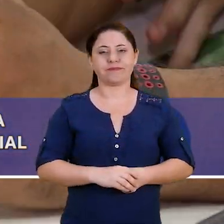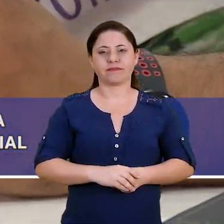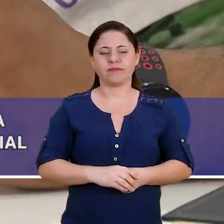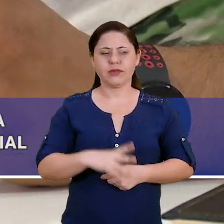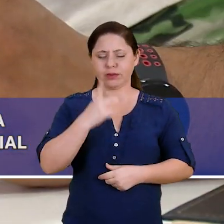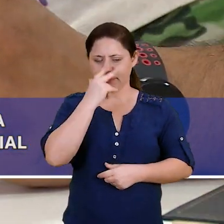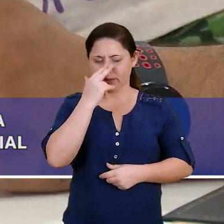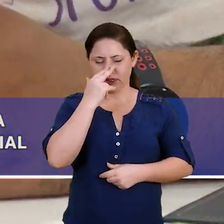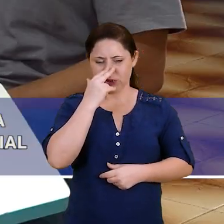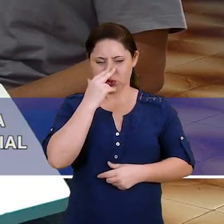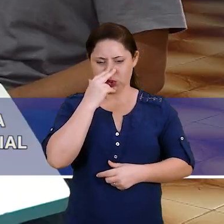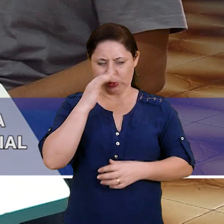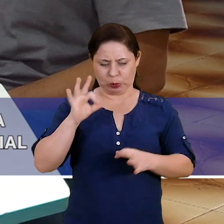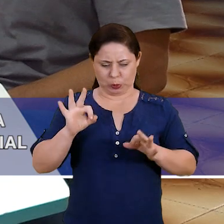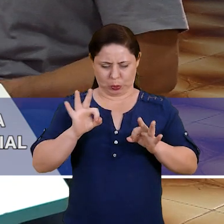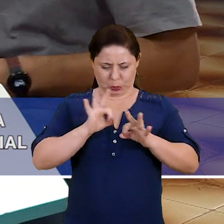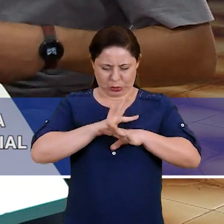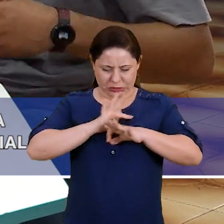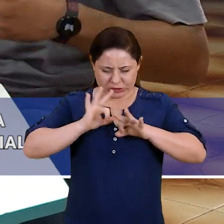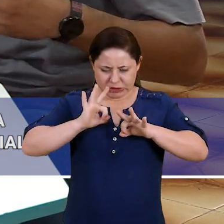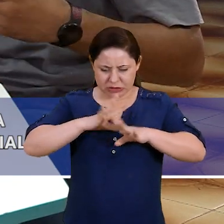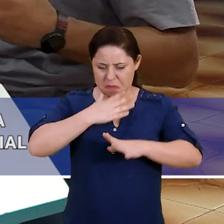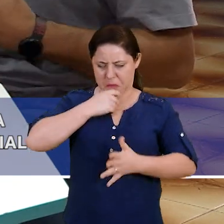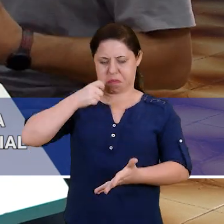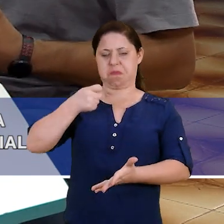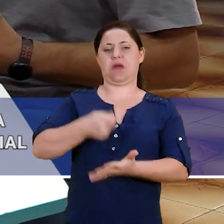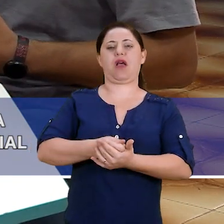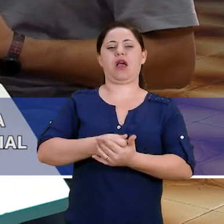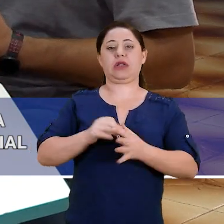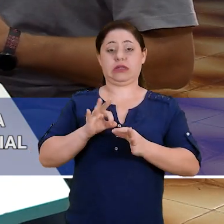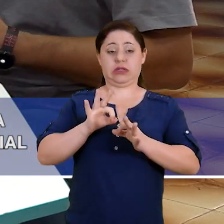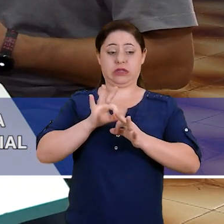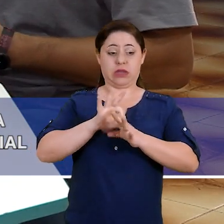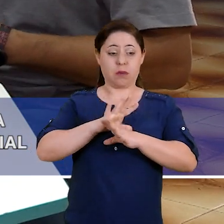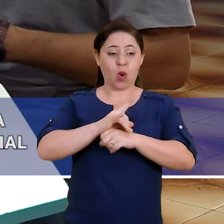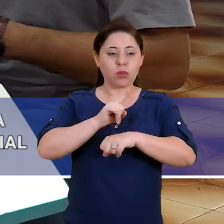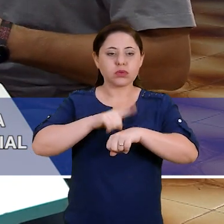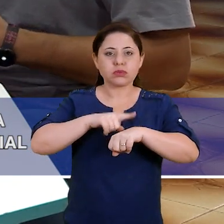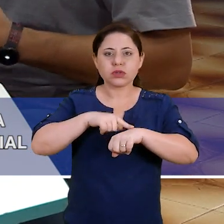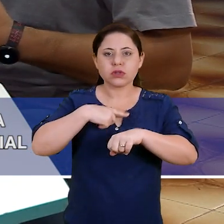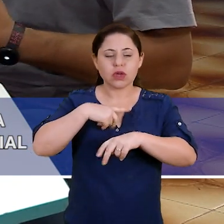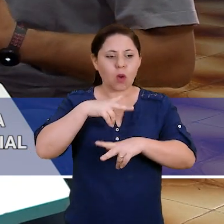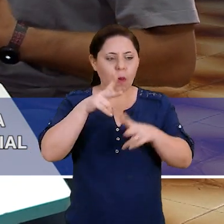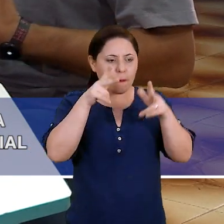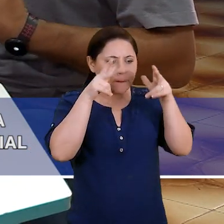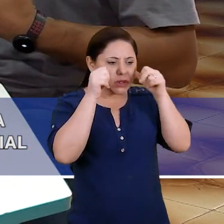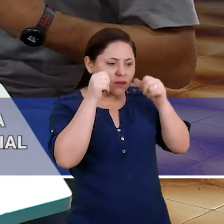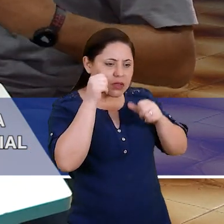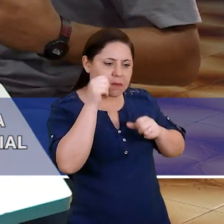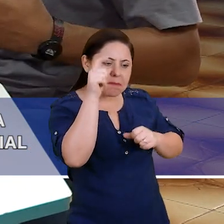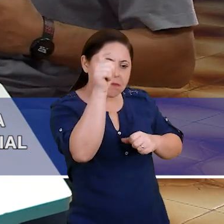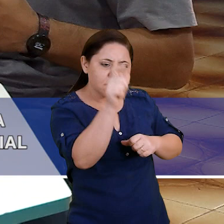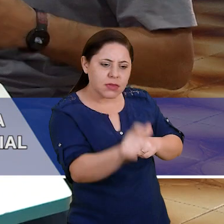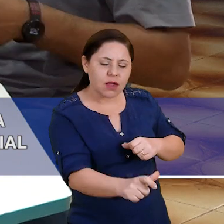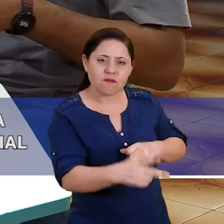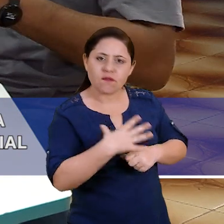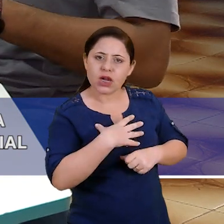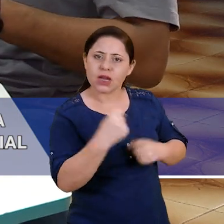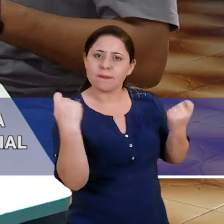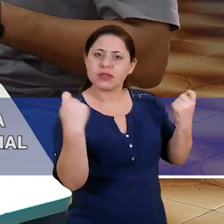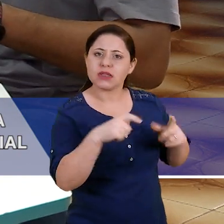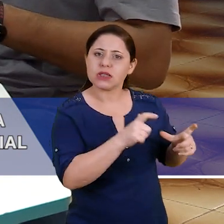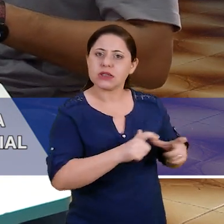do tempo. E a desconstrução machista ela surgiu a partir do momento que eu observei que as